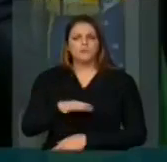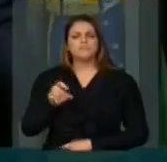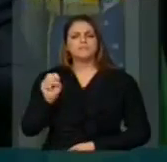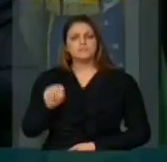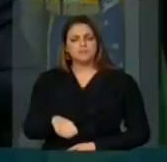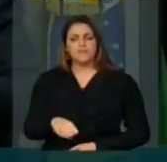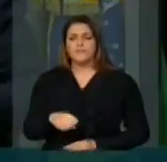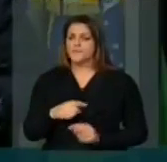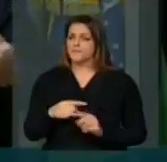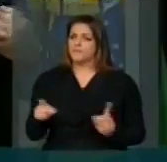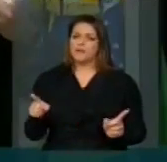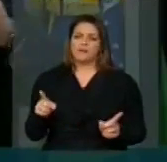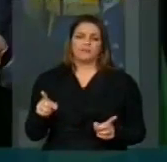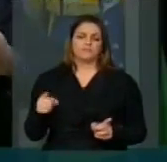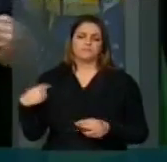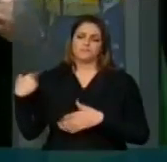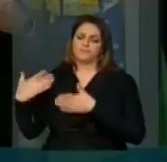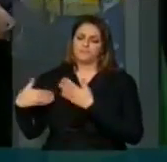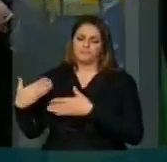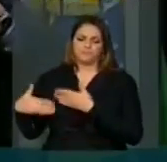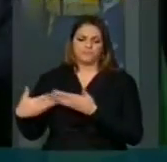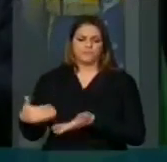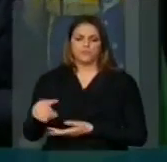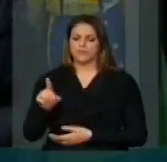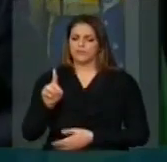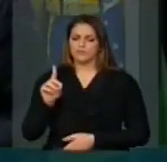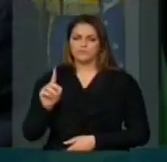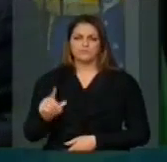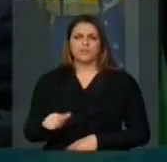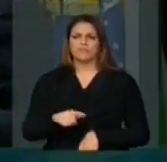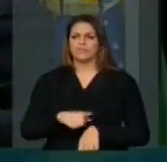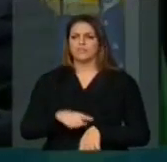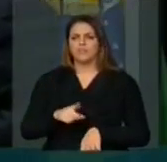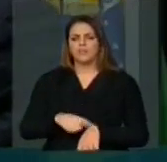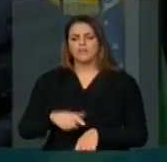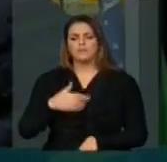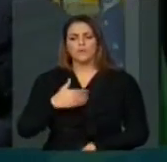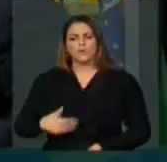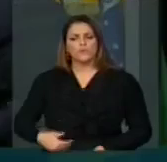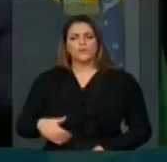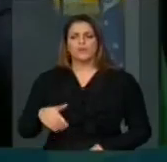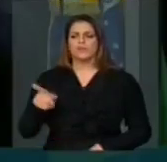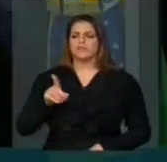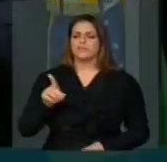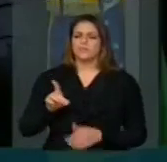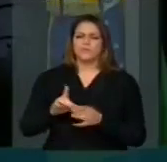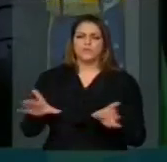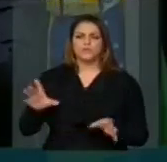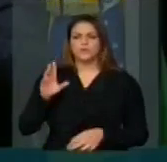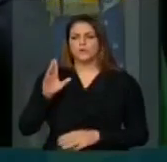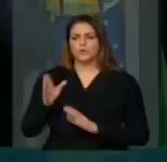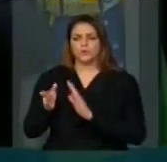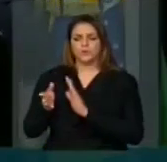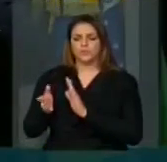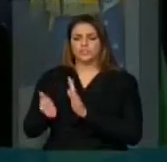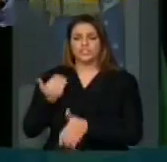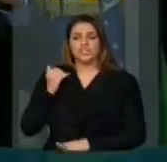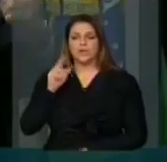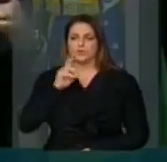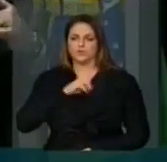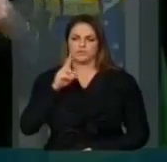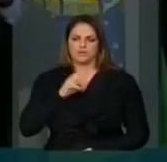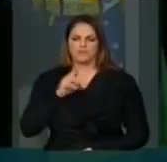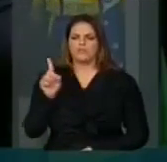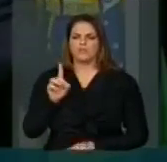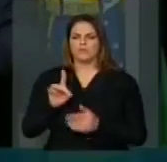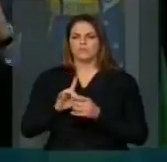não aconteceu, é porque o governo não nos deu tempo, não retirou a urgência e não permitiu, Molon, o necessário